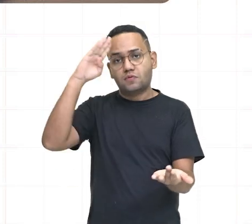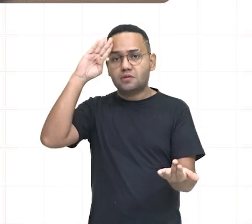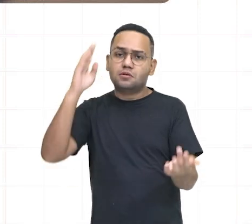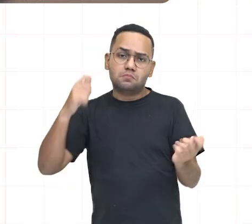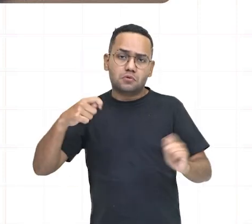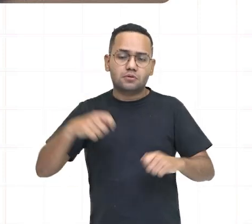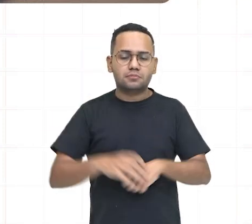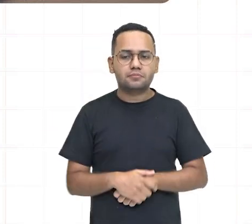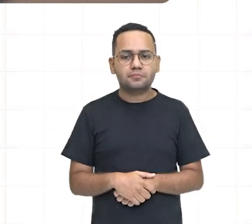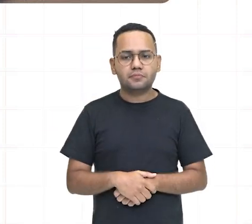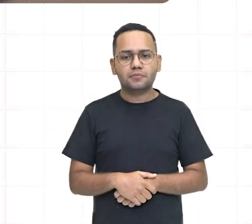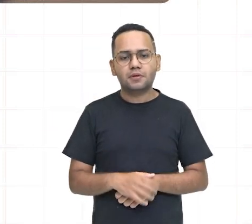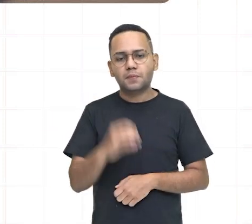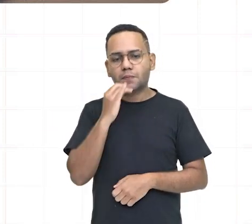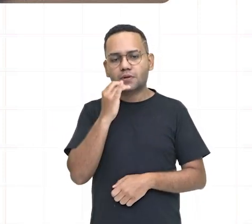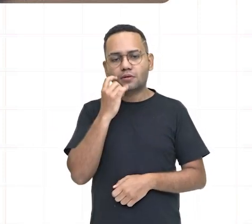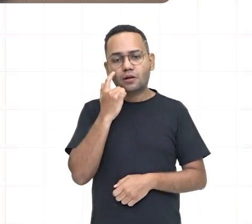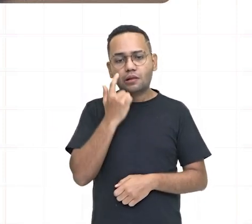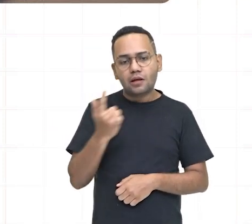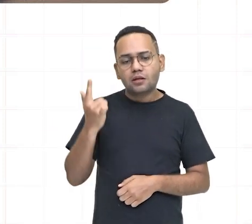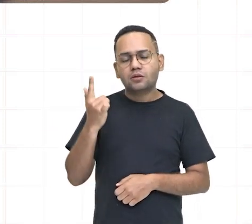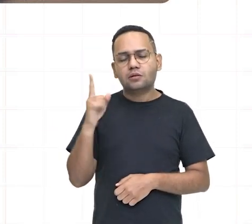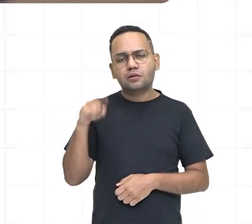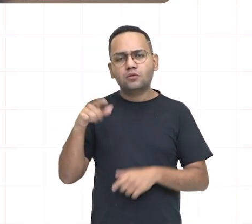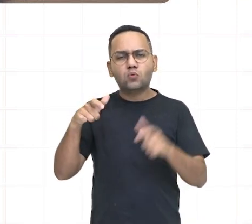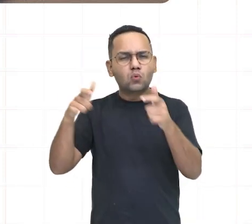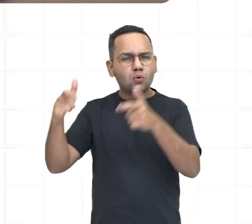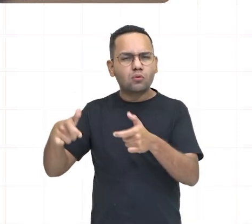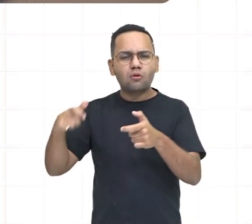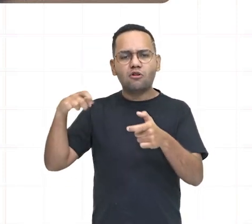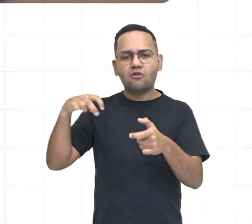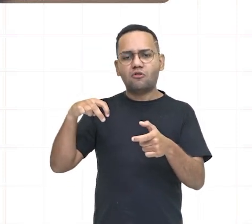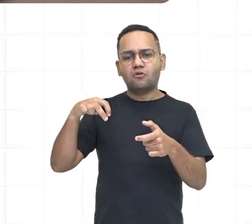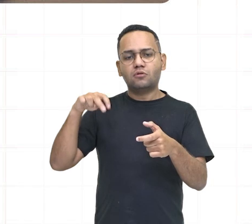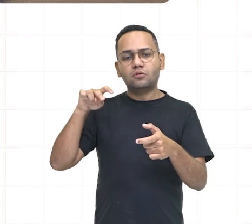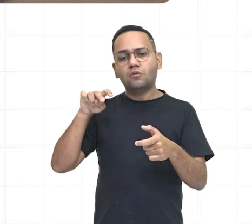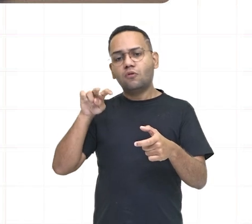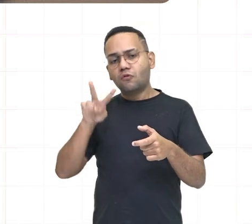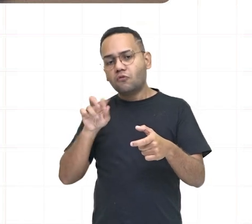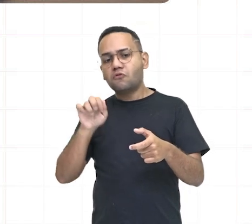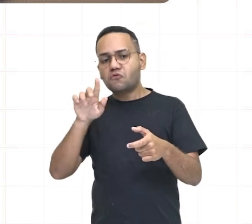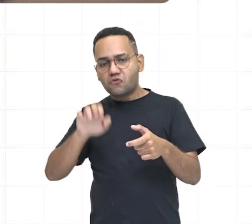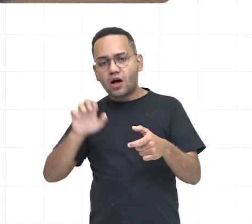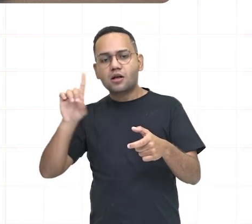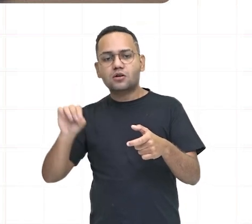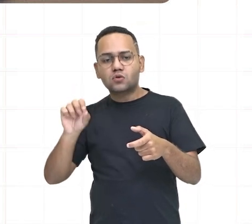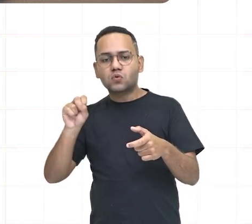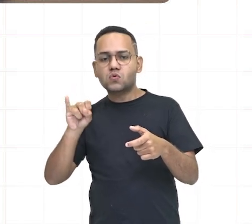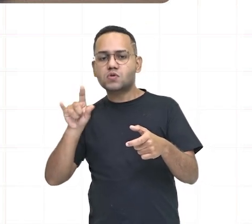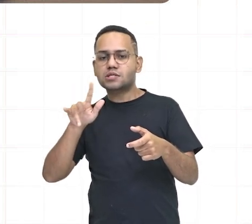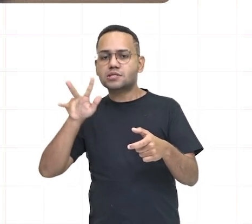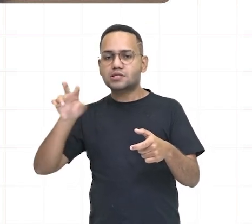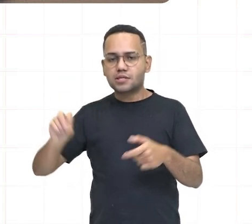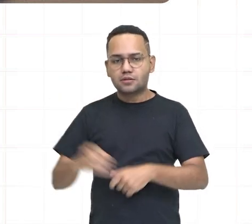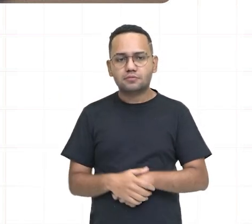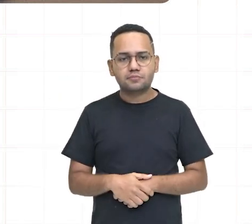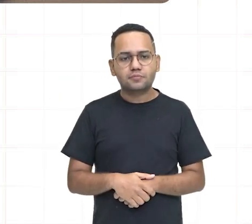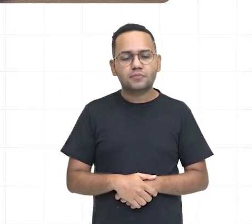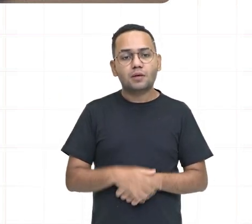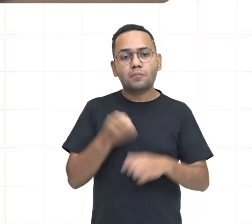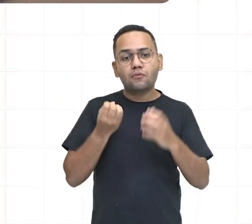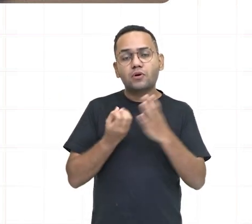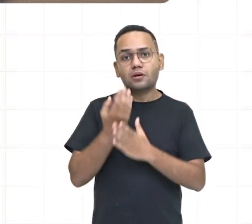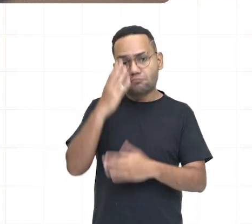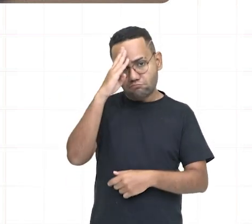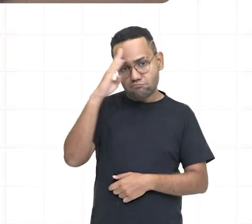pode lembrar lá do Vale do Silício, por exemplo. E tudo se iniciou lá na Universidade de Stanford, que deu origem